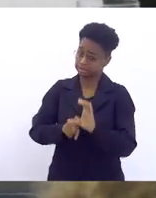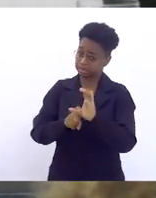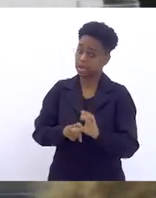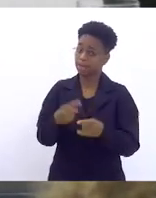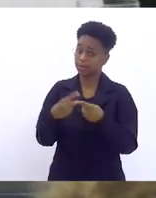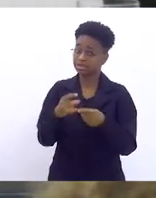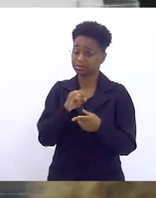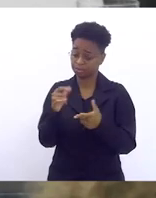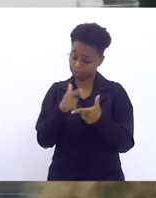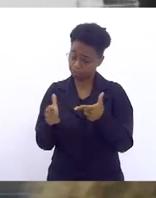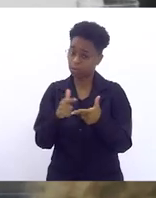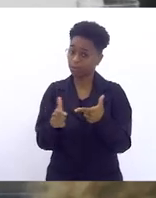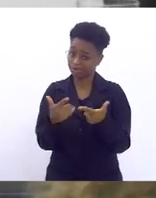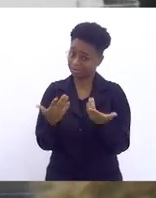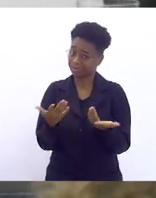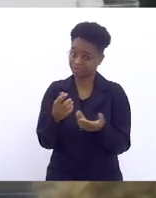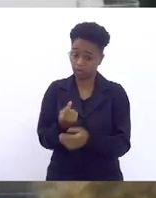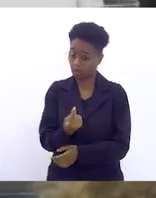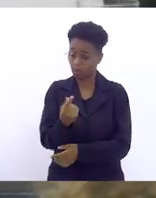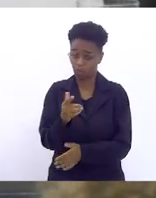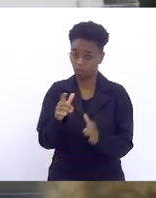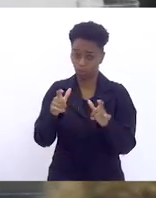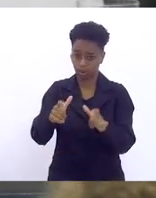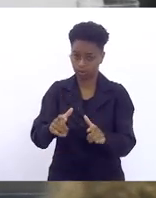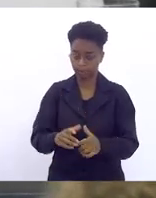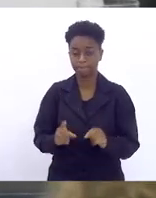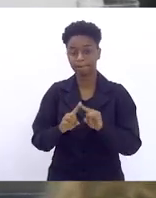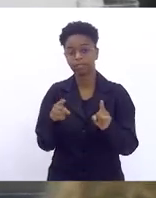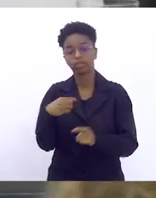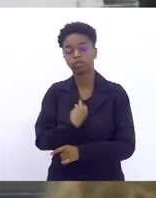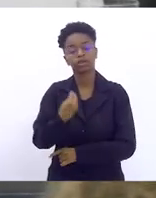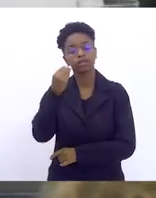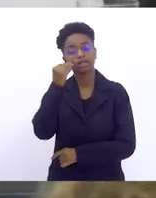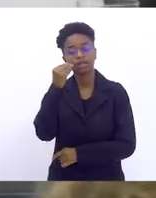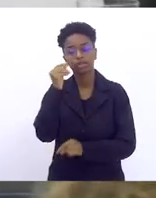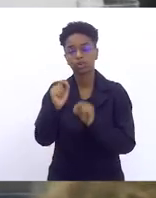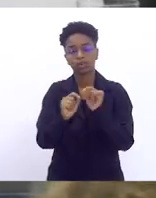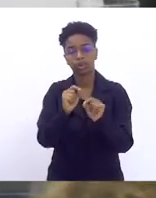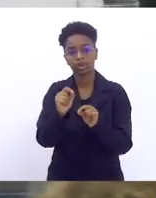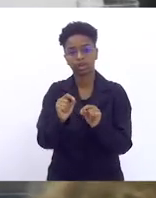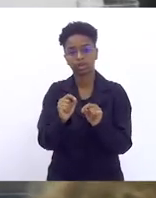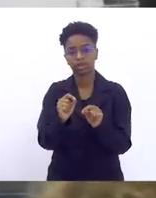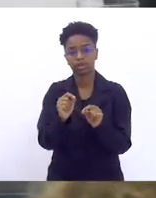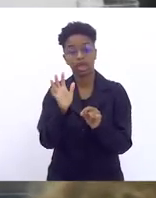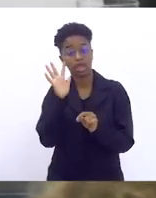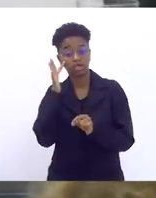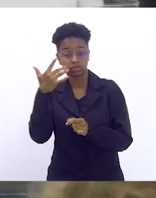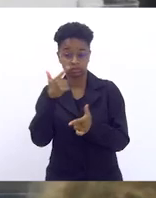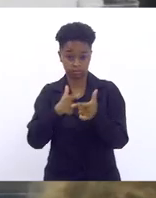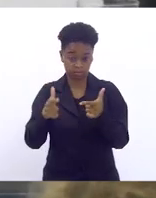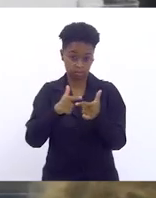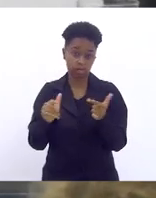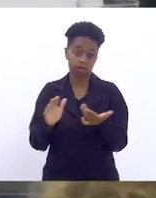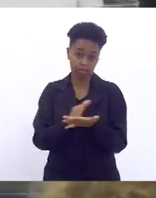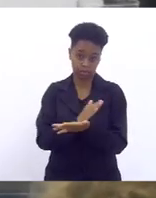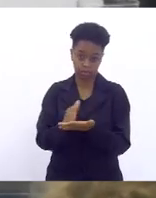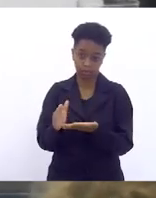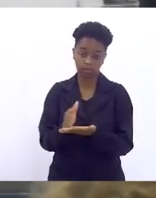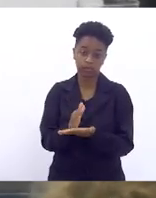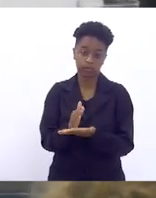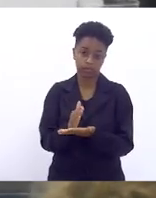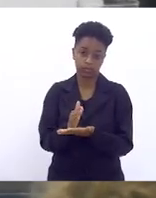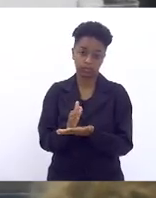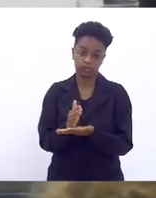problema a gente também tem outro então o que que nós estamos buscando né equacionar alguns problemas que temos de algumas